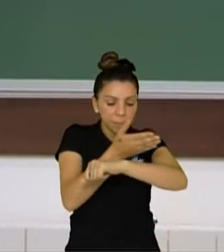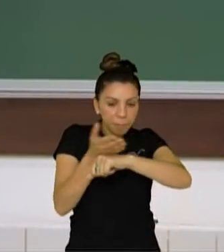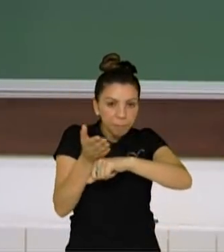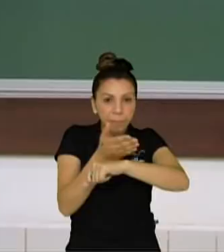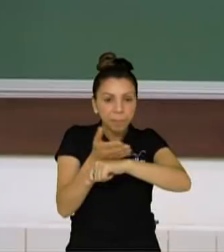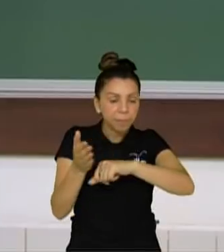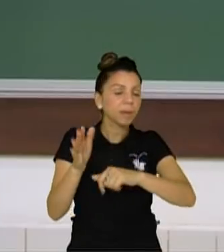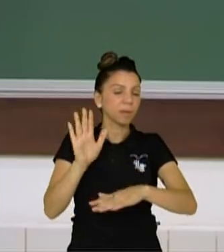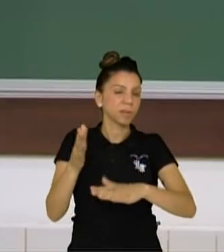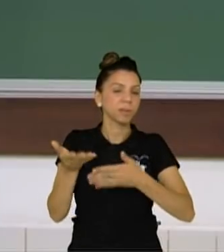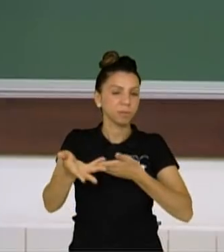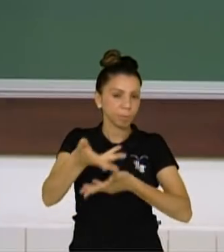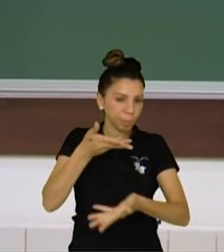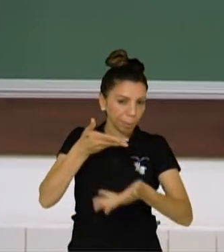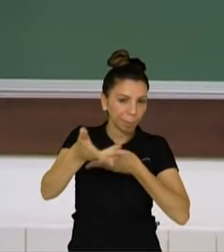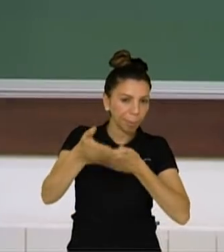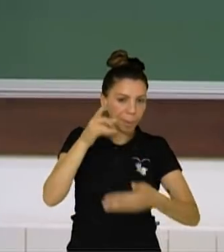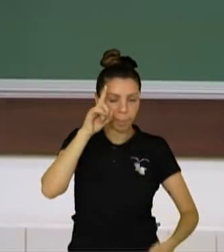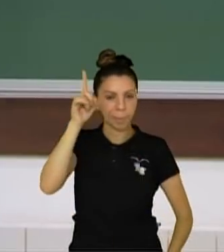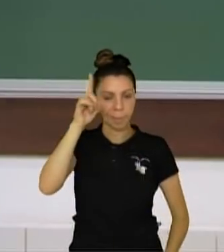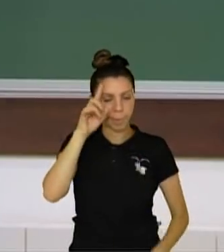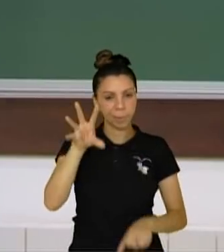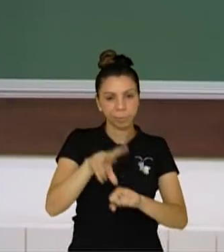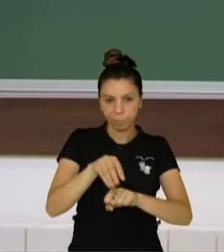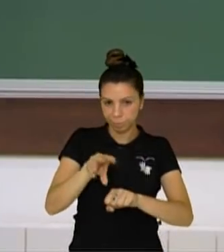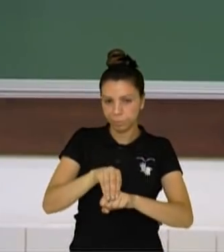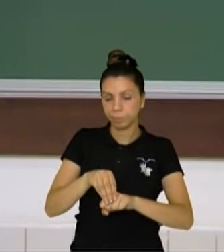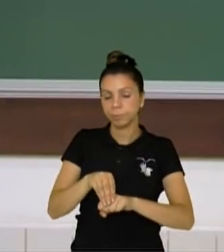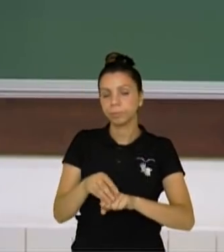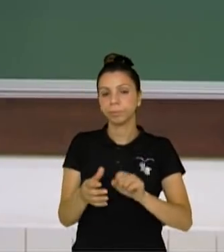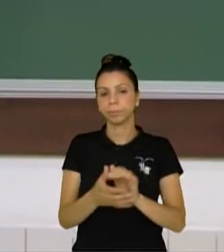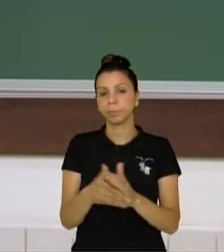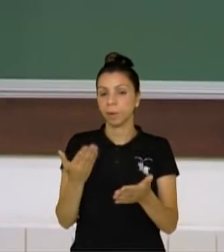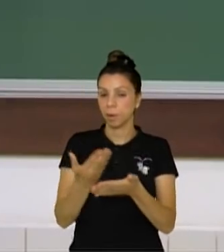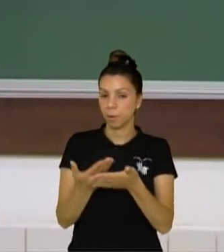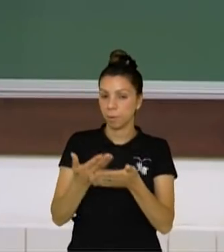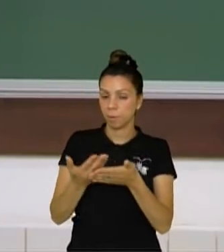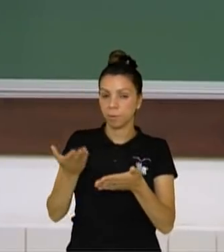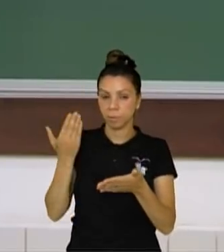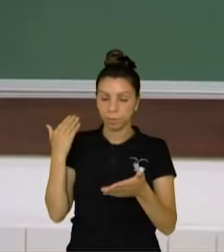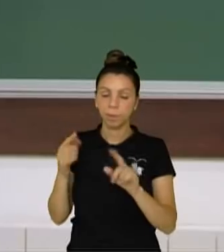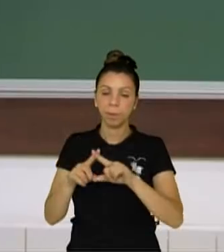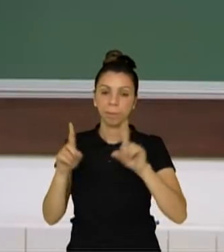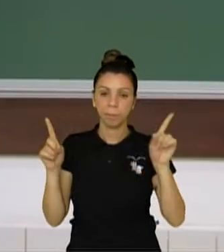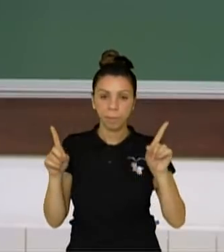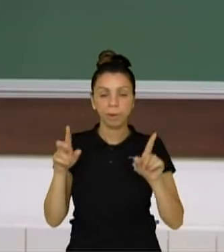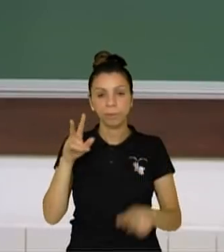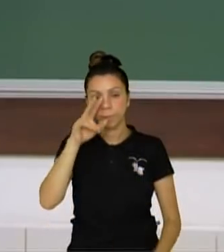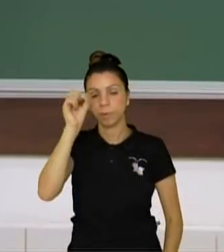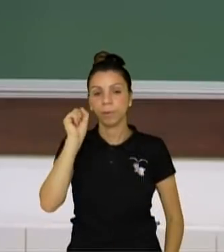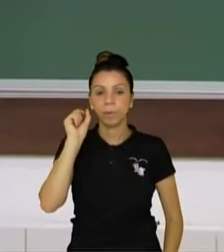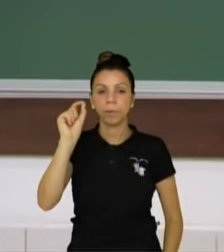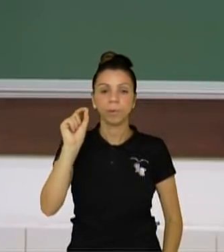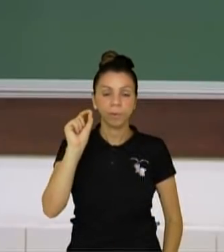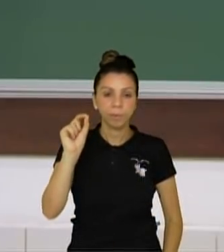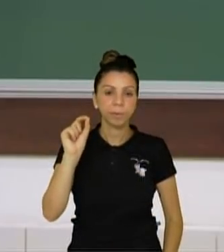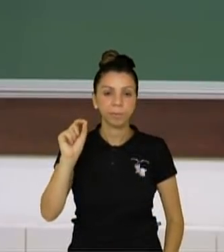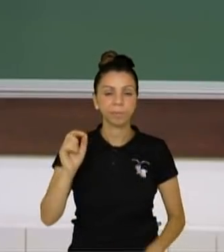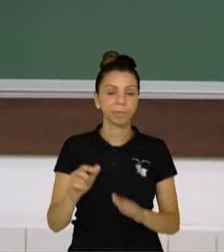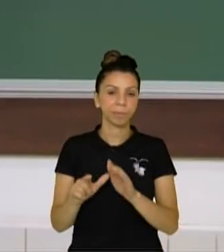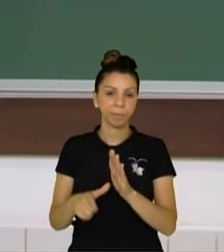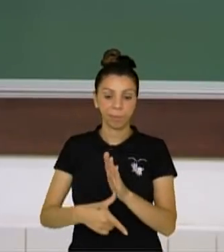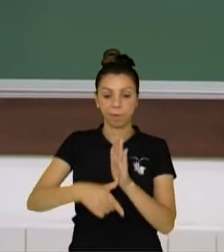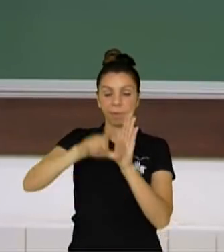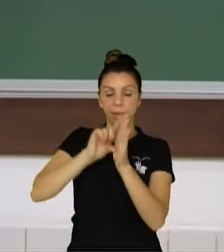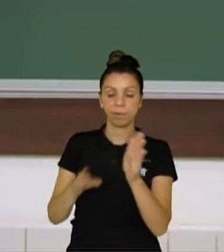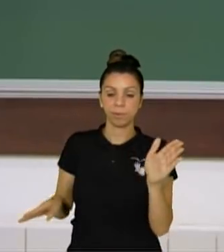desse conhecimento, um pouco de ideia sobre esse conhecimento em aula anterior. Mas reforçando, antes de chegar no